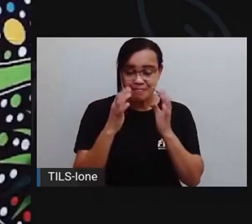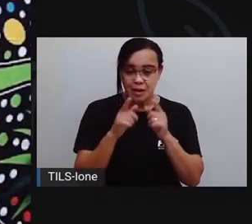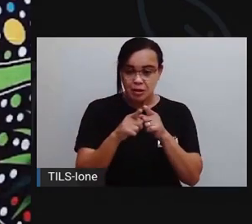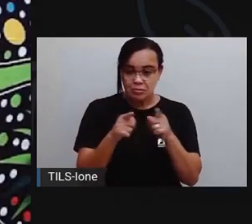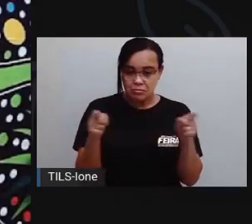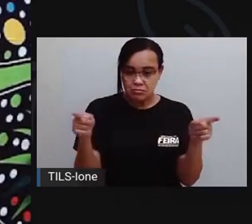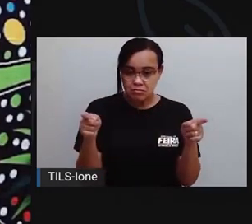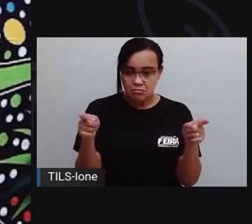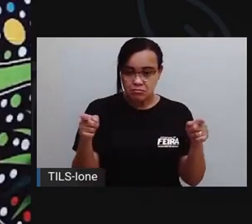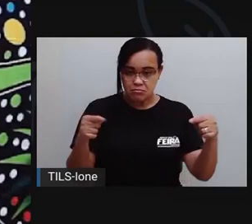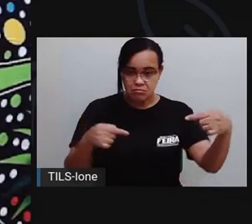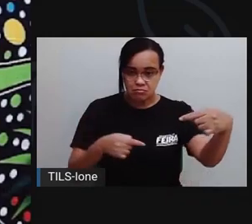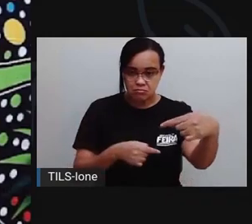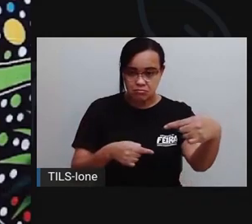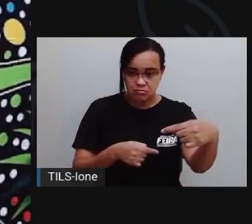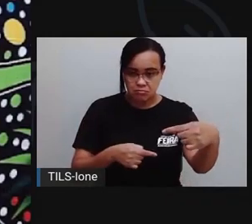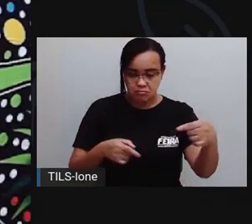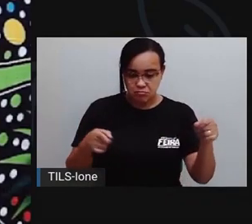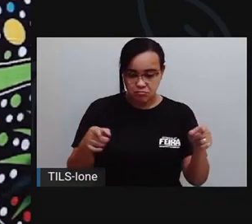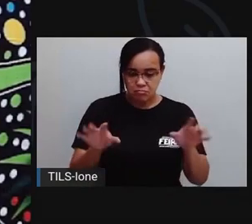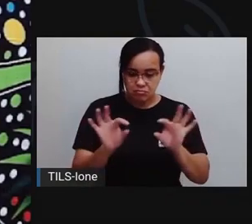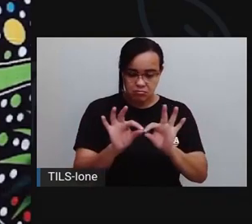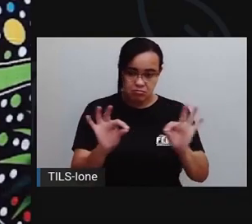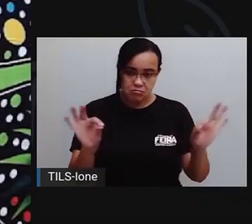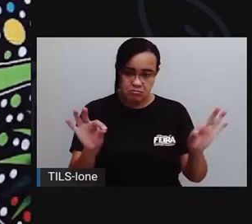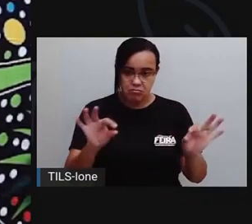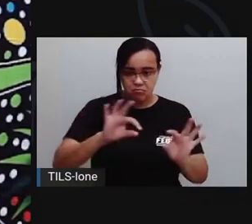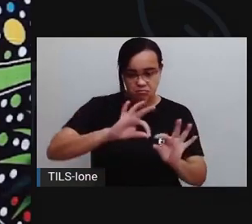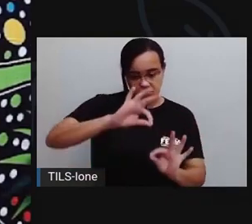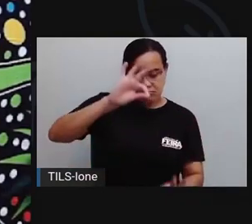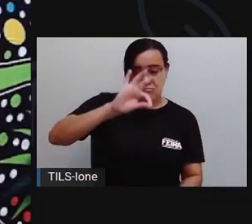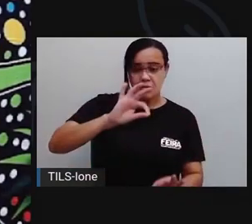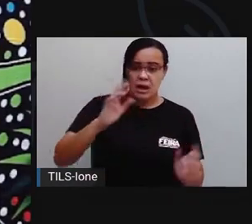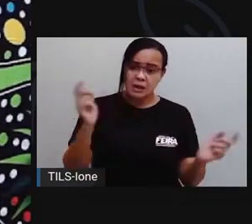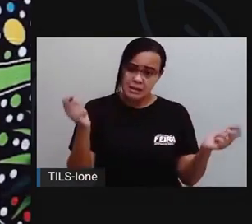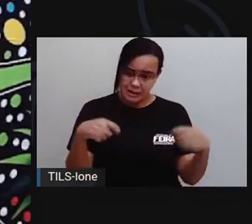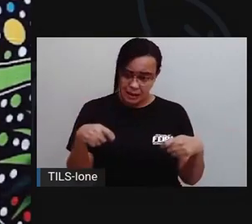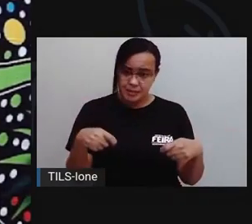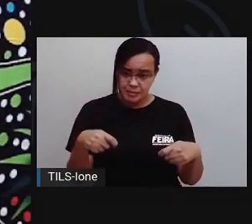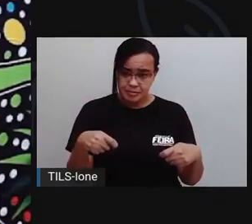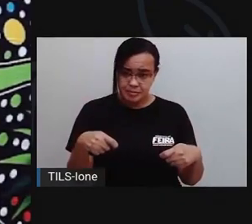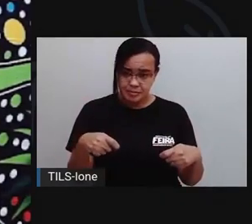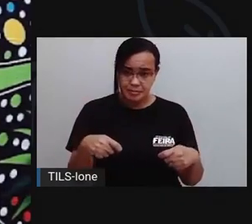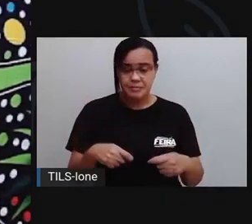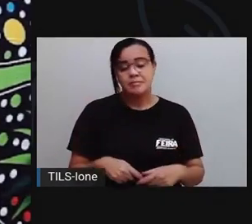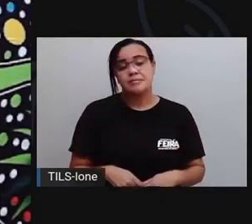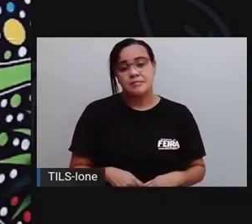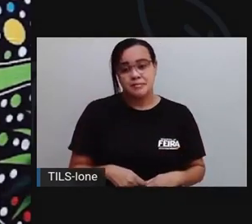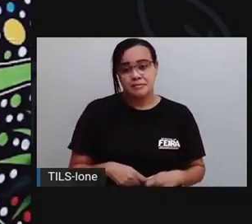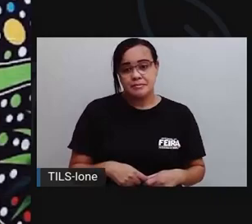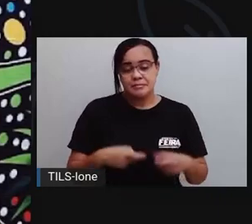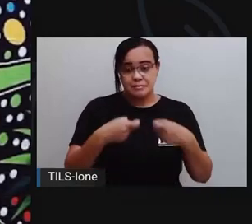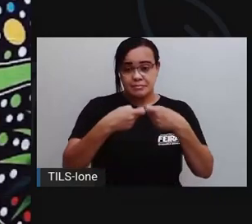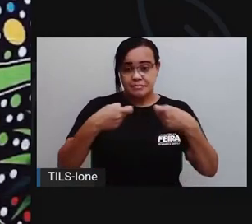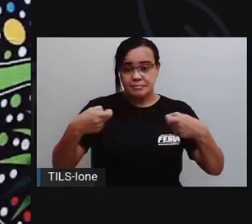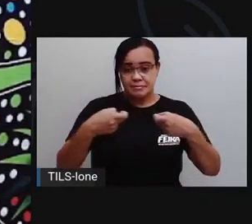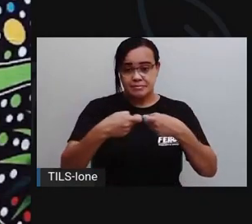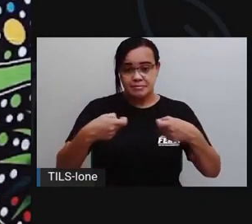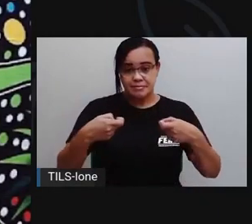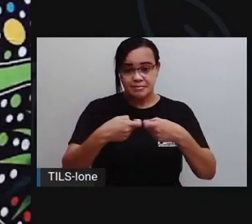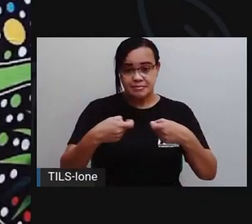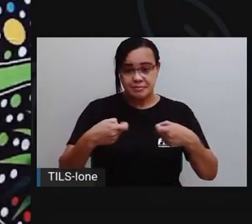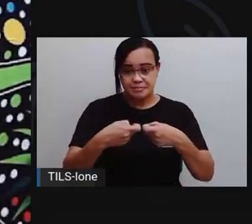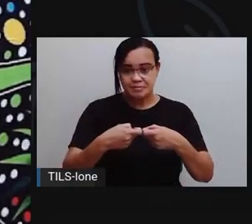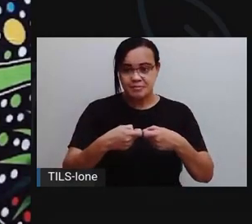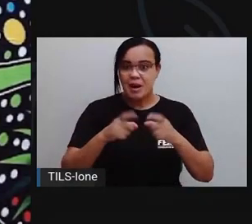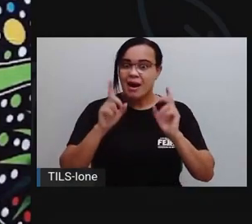o espaço que tem disponível para a nossa arte. Imagine aí que essa meia aqui é a nossa